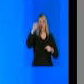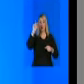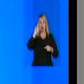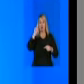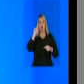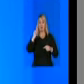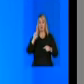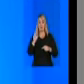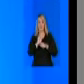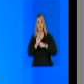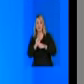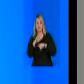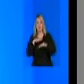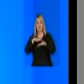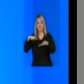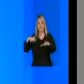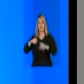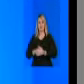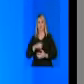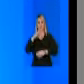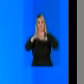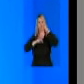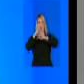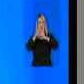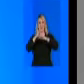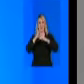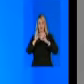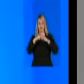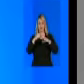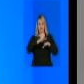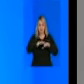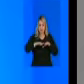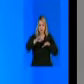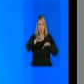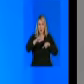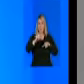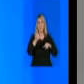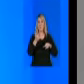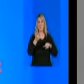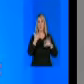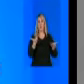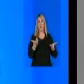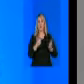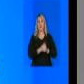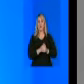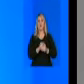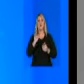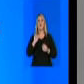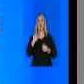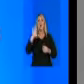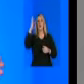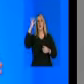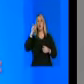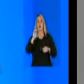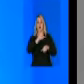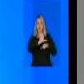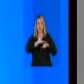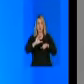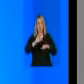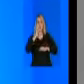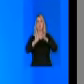trânsito. O nosso sistema viário rende muito pouco, poderia render muito mais. A solução para isso é investir em